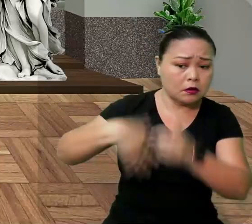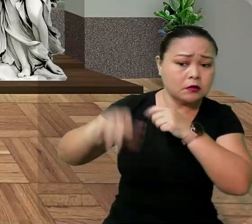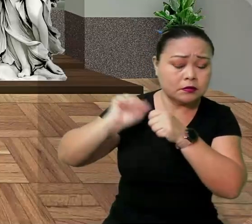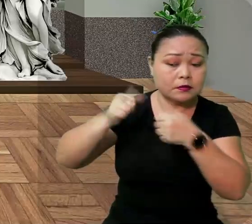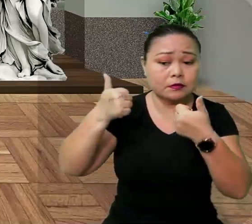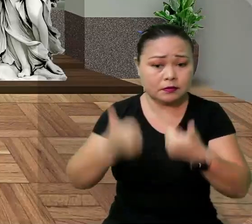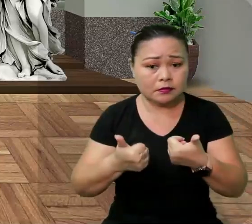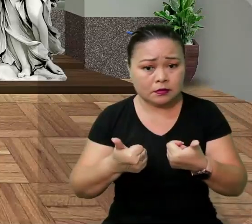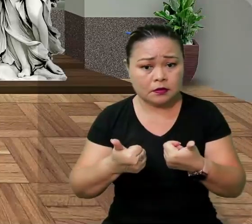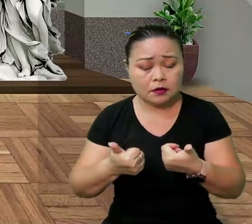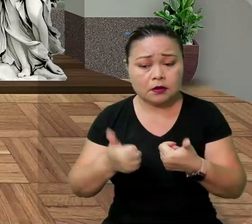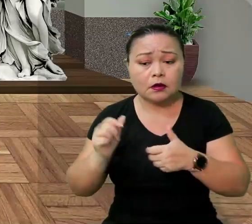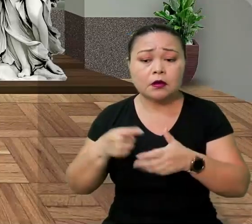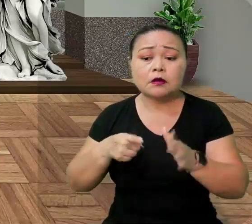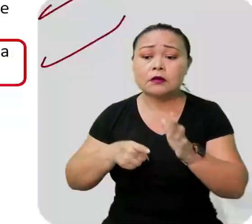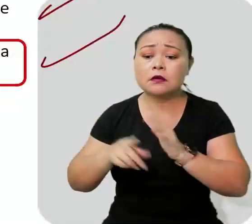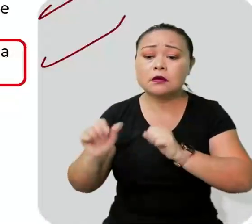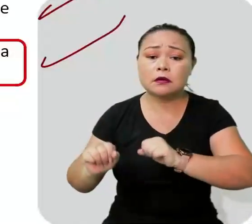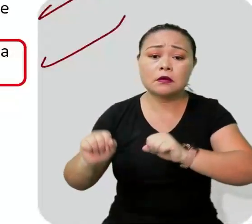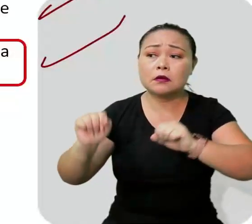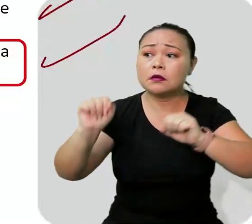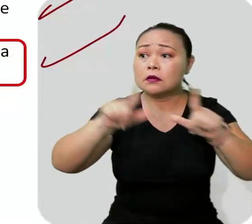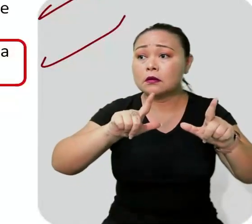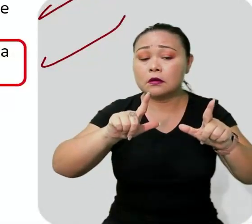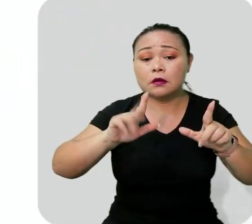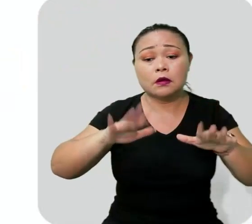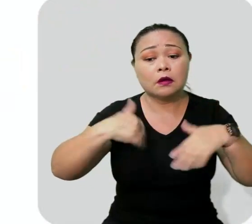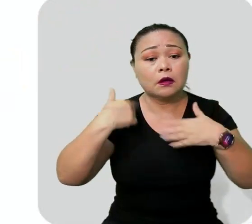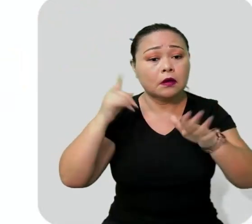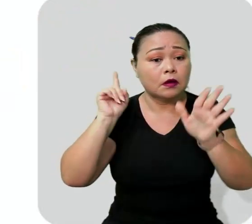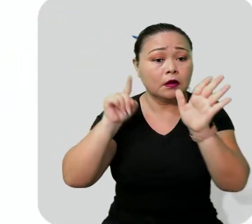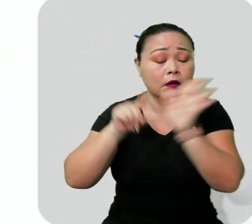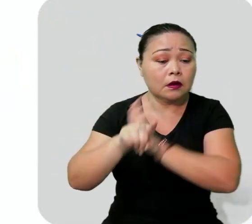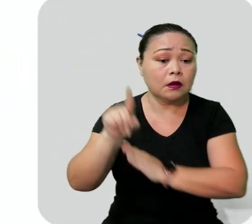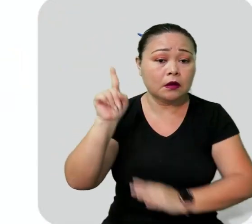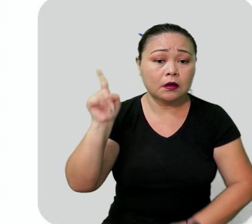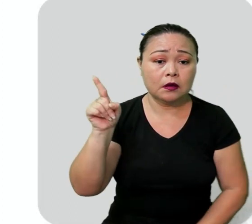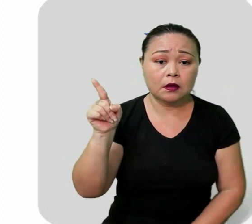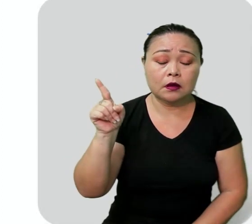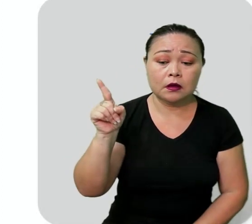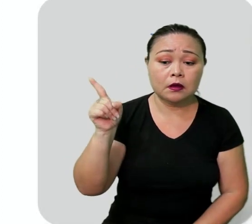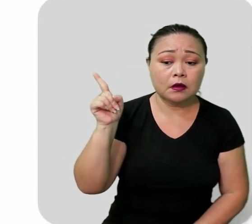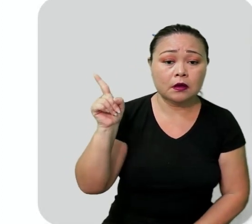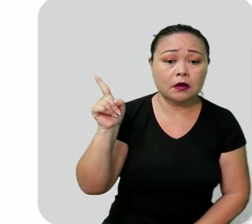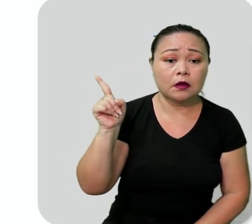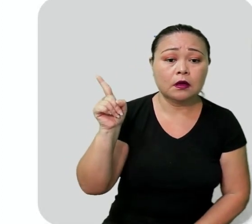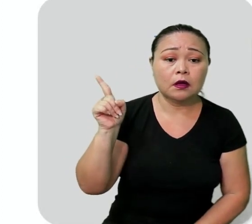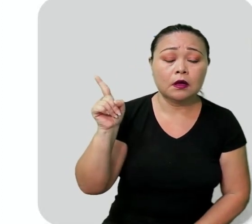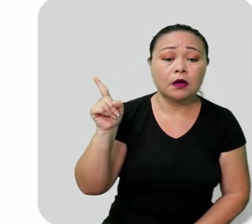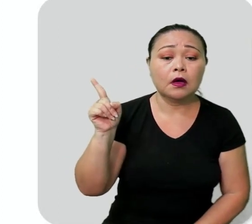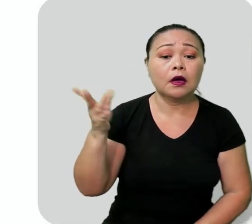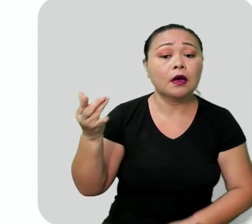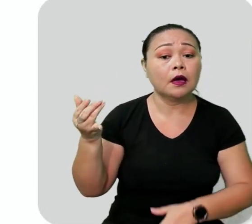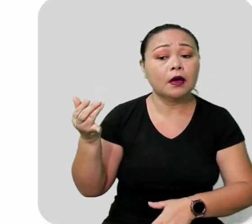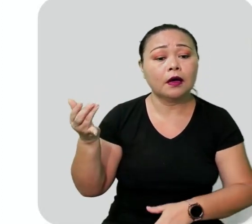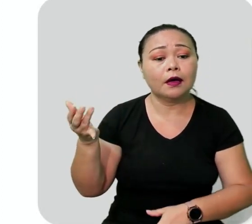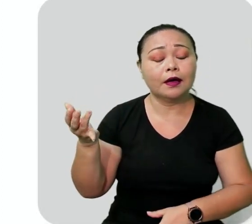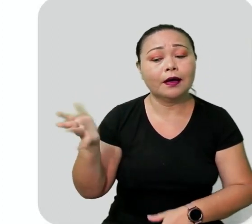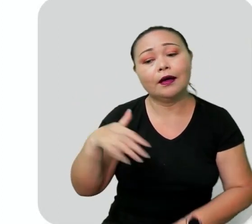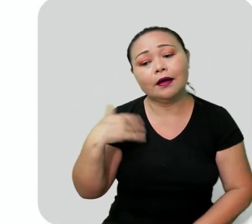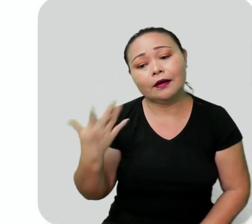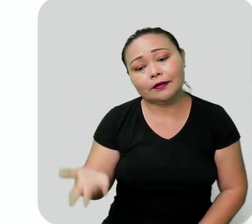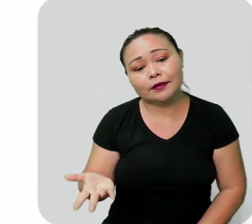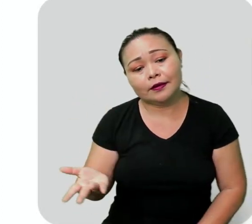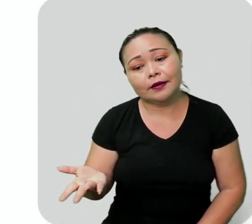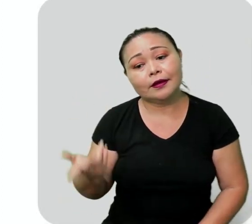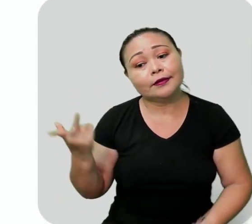Tá bom? Segue no quadro. Bom, a próxima pergunta é essa daí. Ah, não.